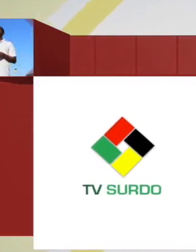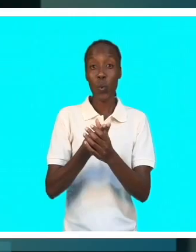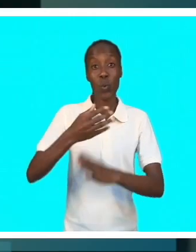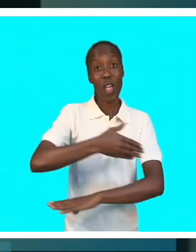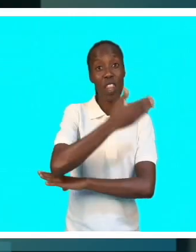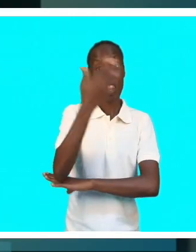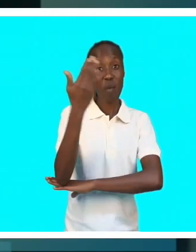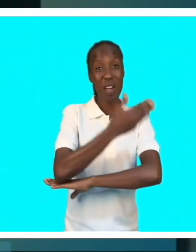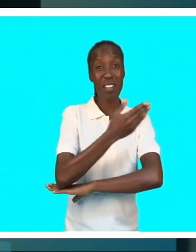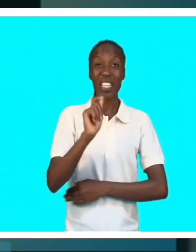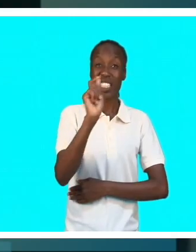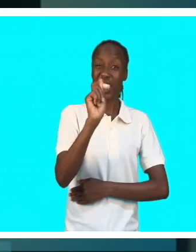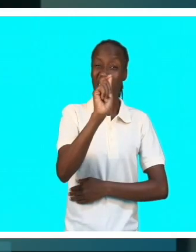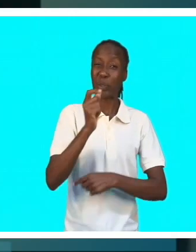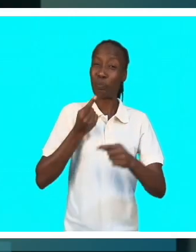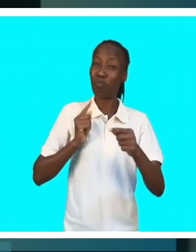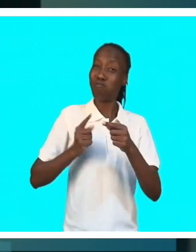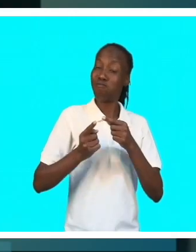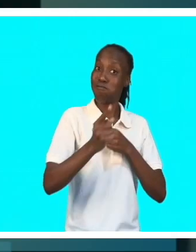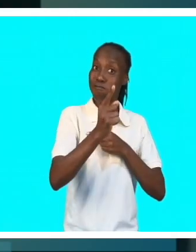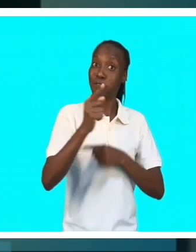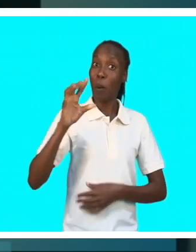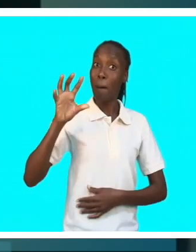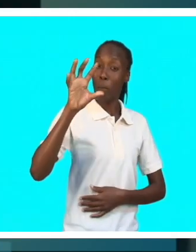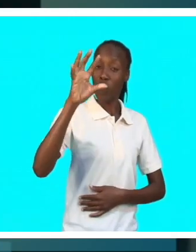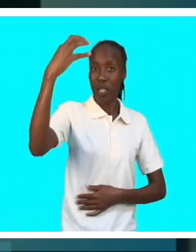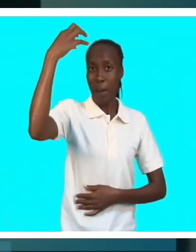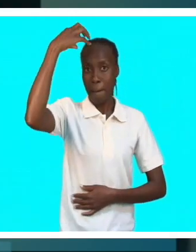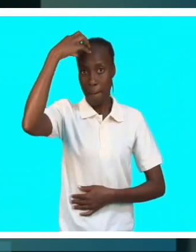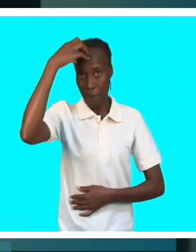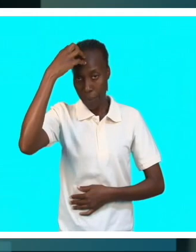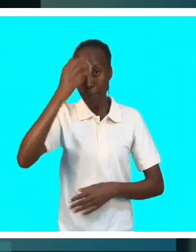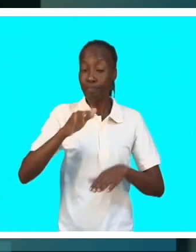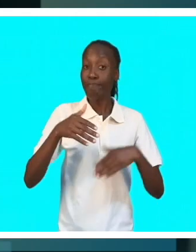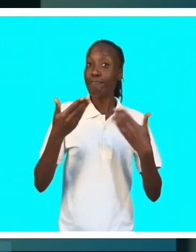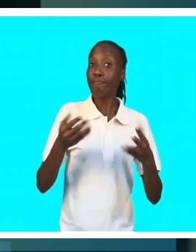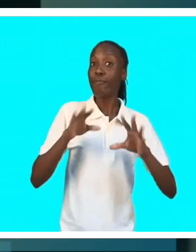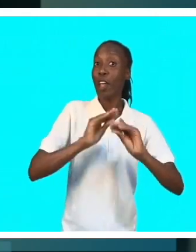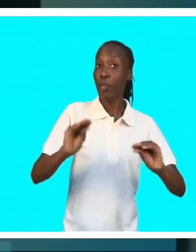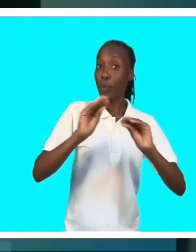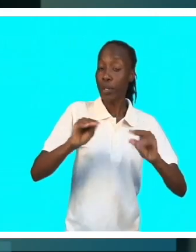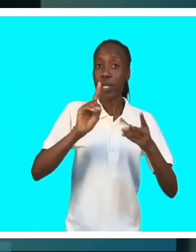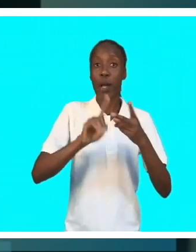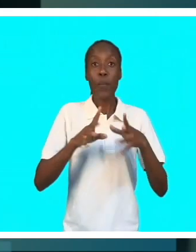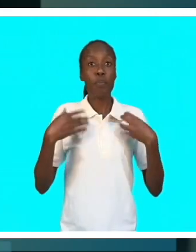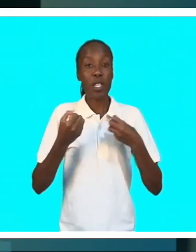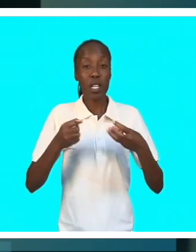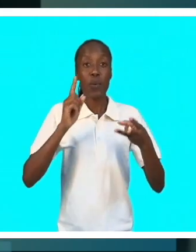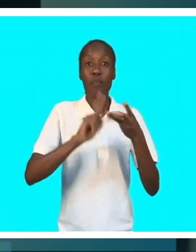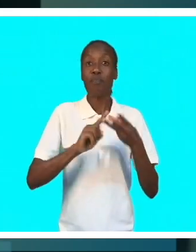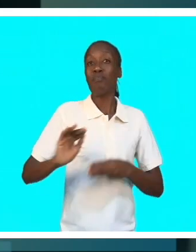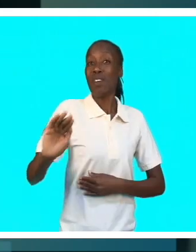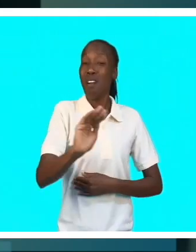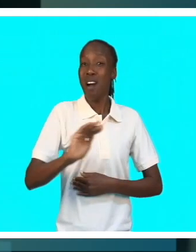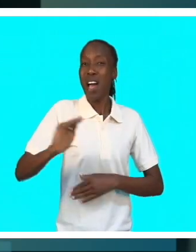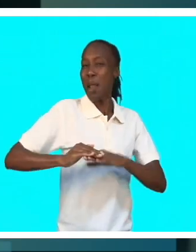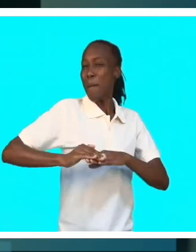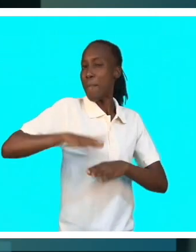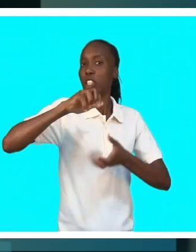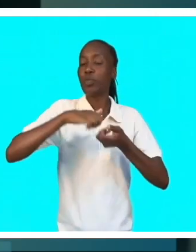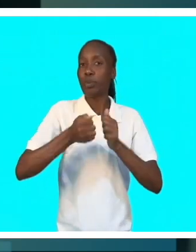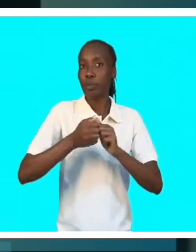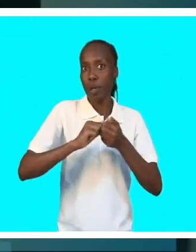Está tudo no povoado de Macanda e Namaacha, na província de Maputo. A educação e a saúde são as